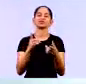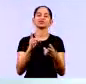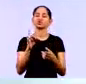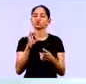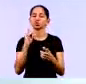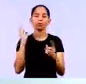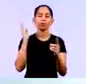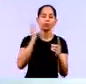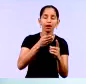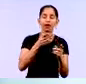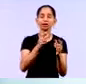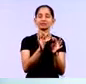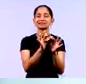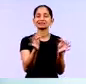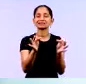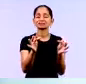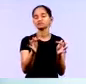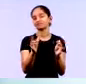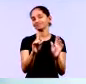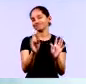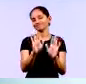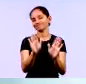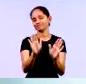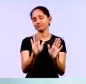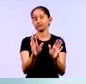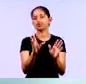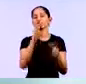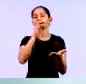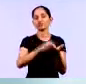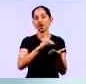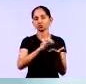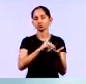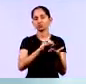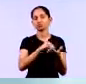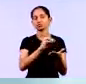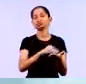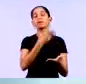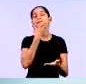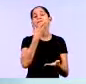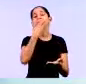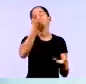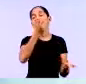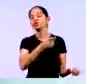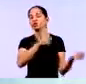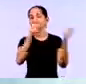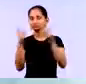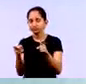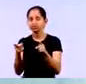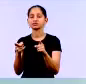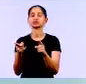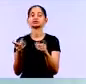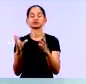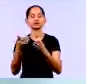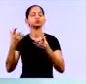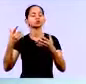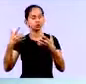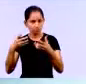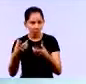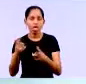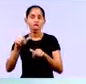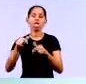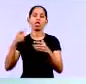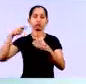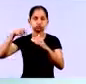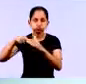somente comercial, ela é mais simples. Então, tem outras peças que vão deixar de existir. Então, nós estamos partindo do